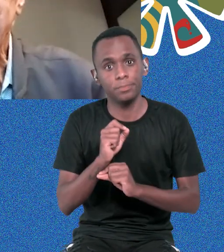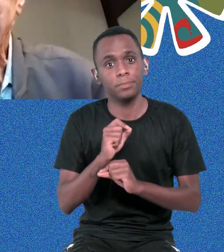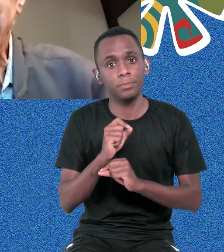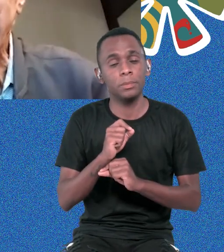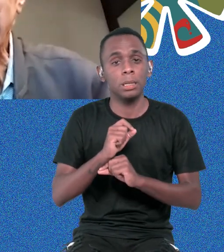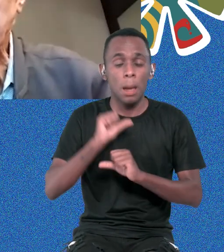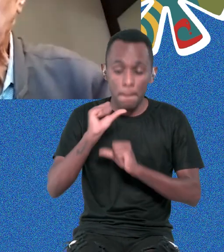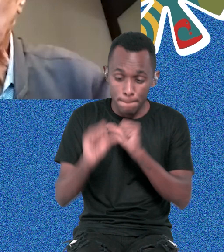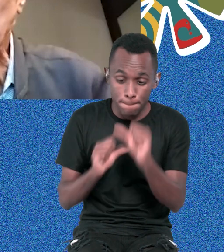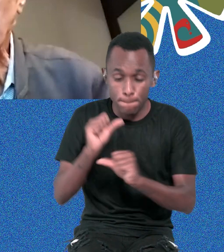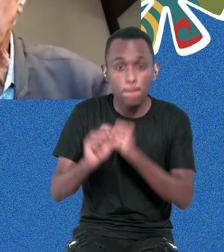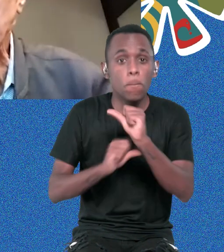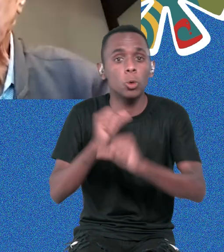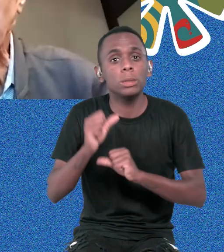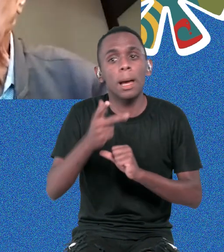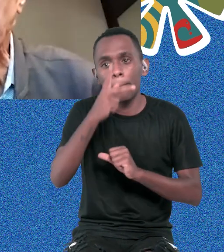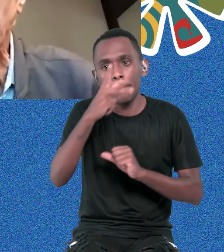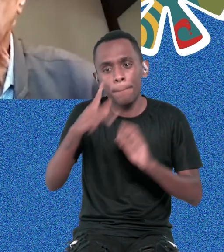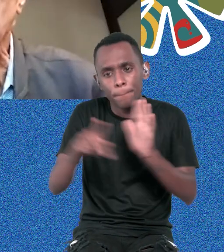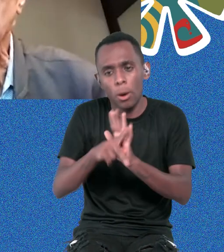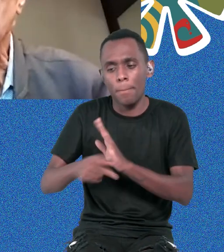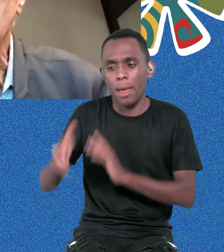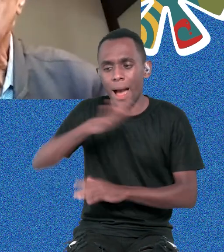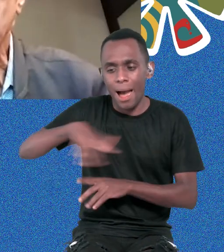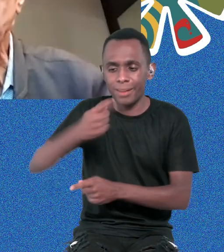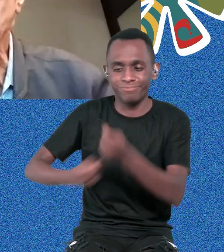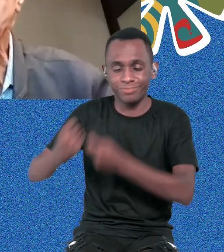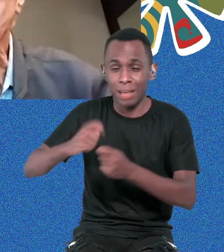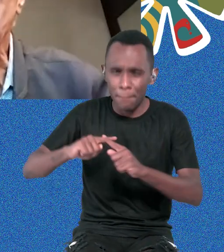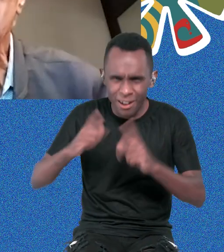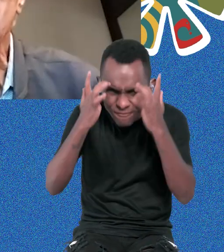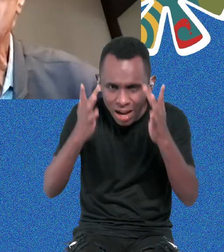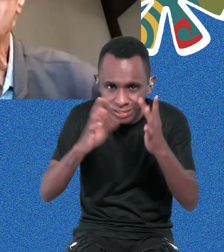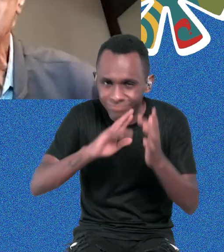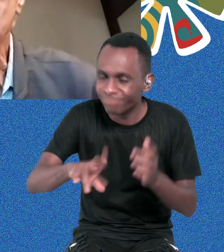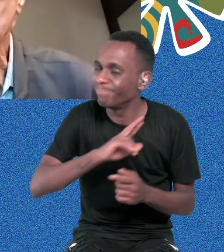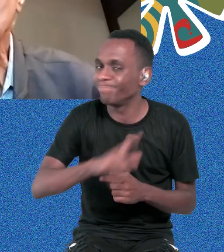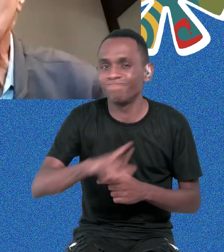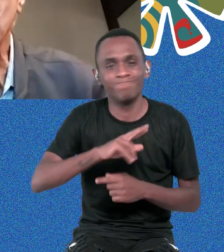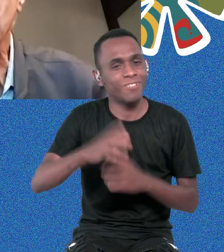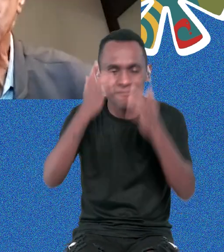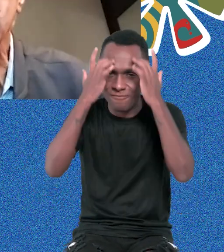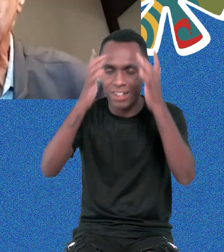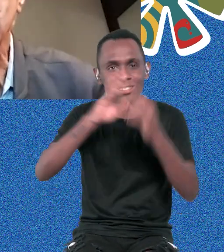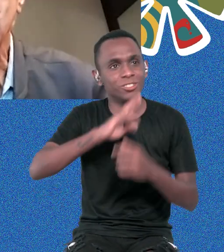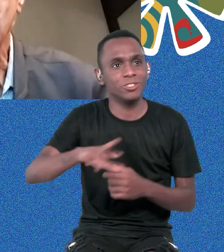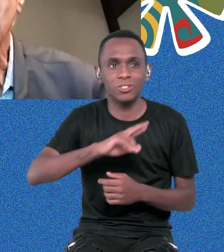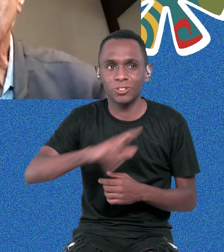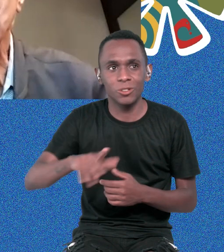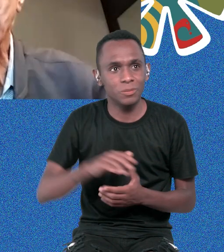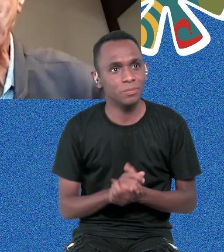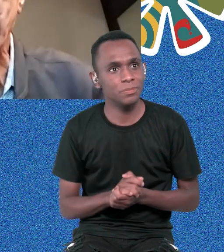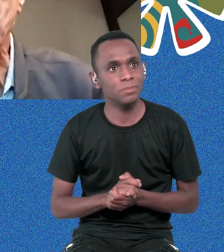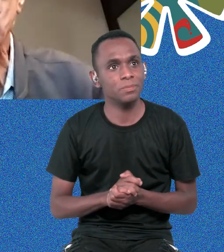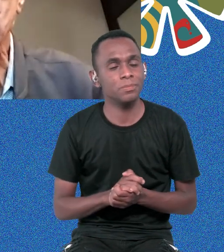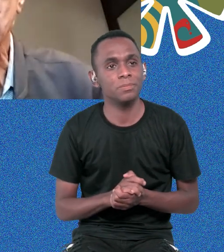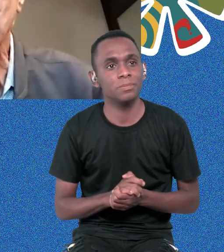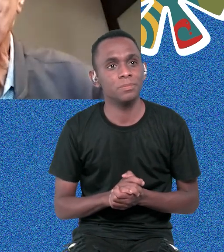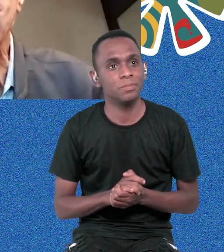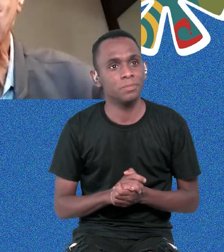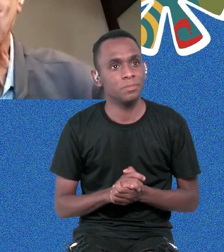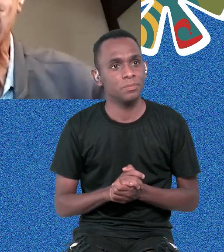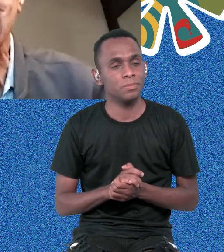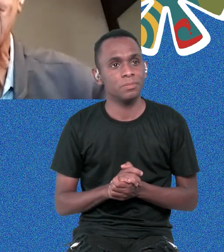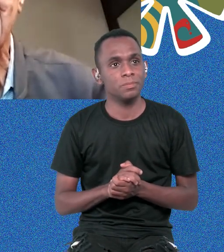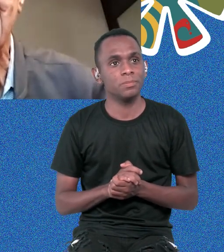de desconstruir o Estado de mercado, mas não vai ser fácil. Não vai ser fácil. Não. Nos preparemos. E uma